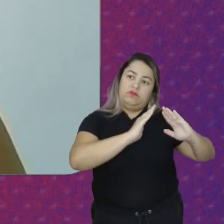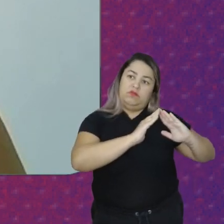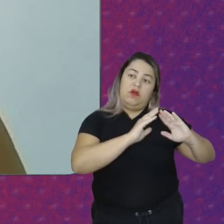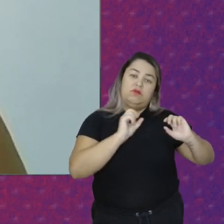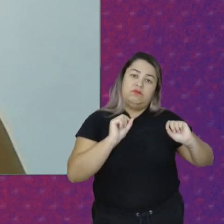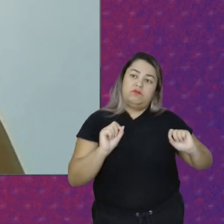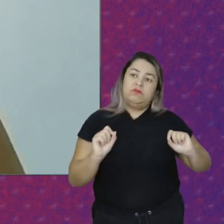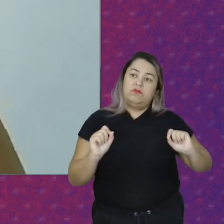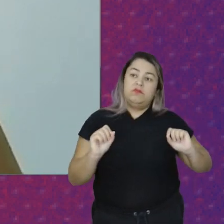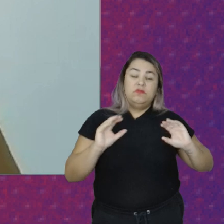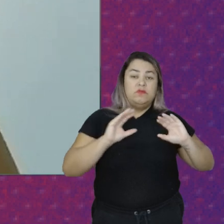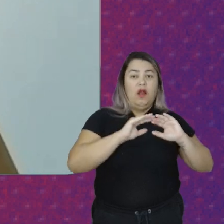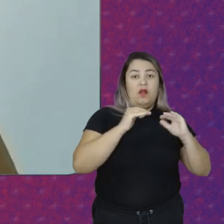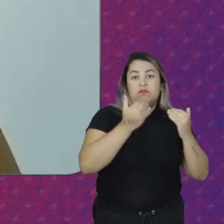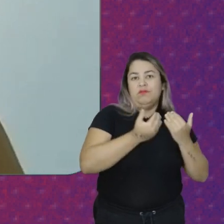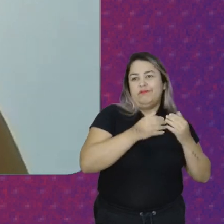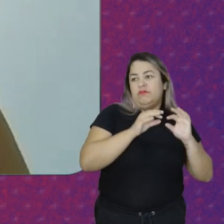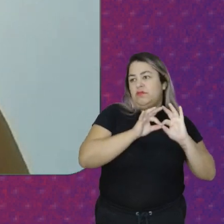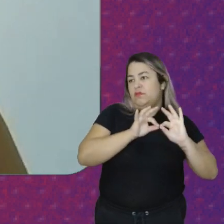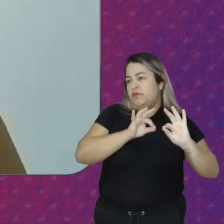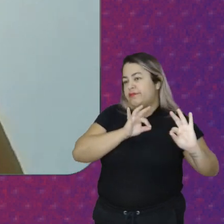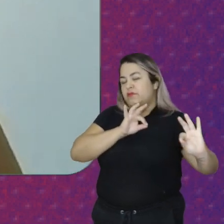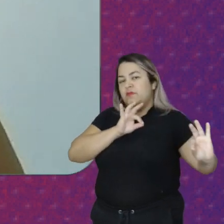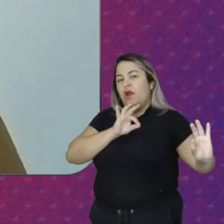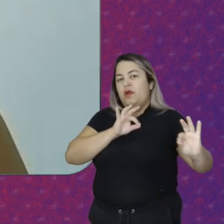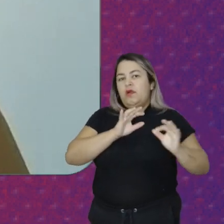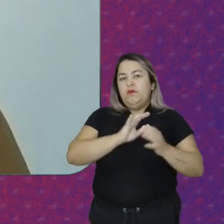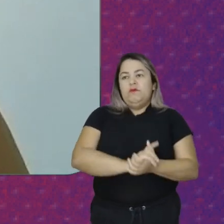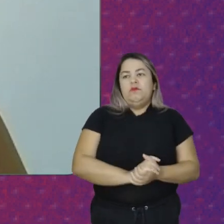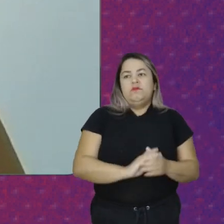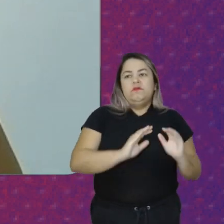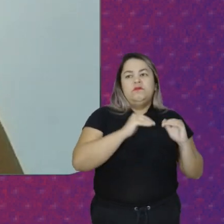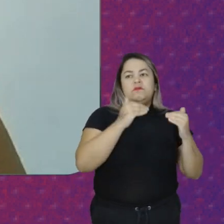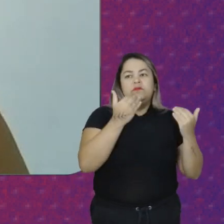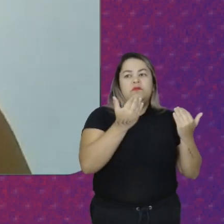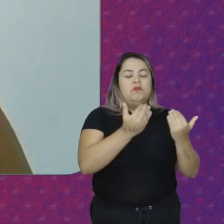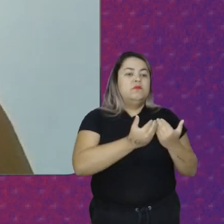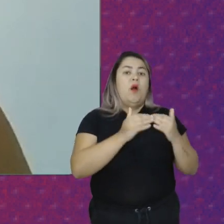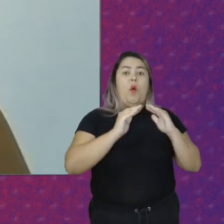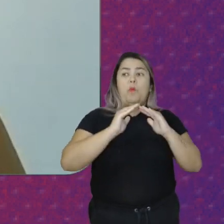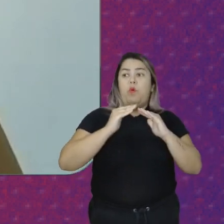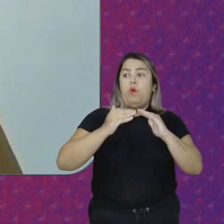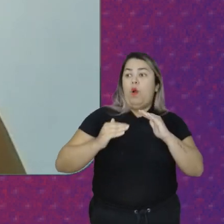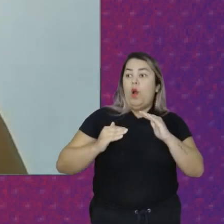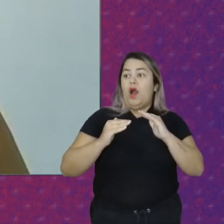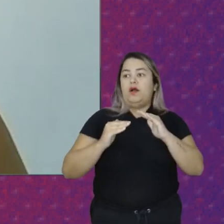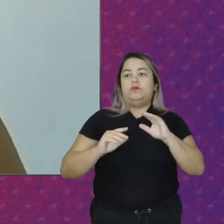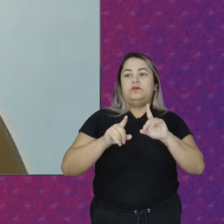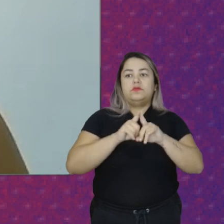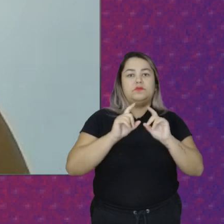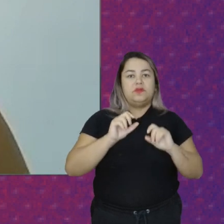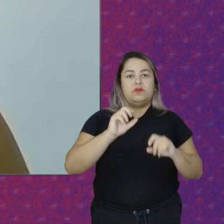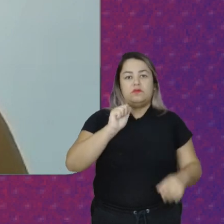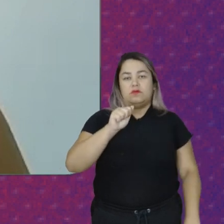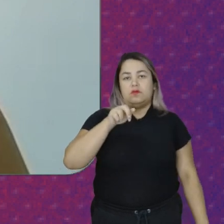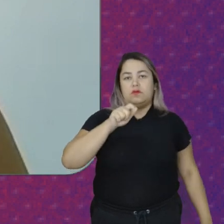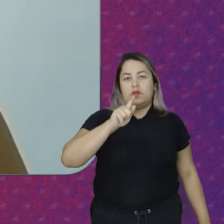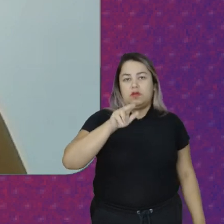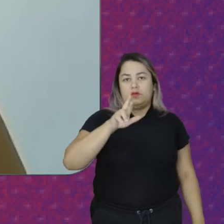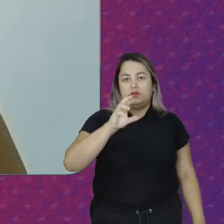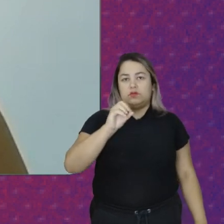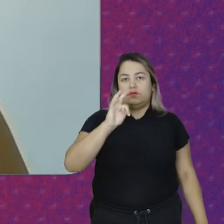numa comunidade isolada, numa comunidade, por exemplo, atingida por barragens, ou atingida por agrotóxicos,